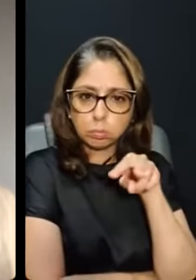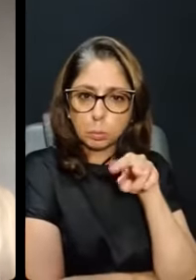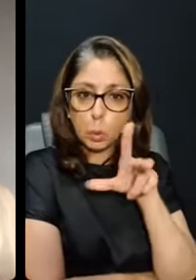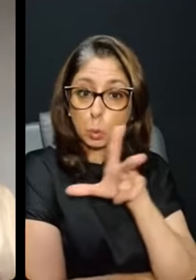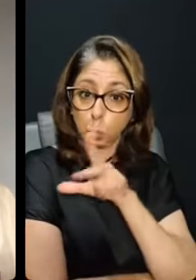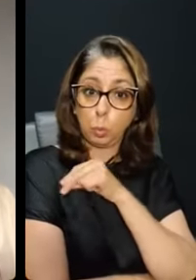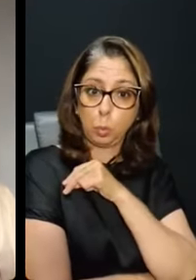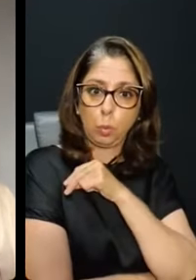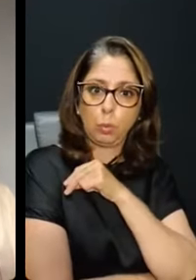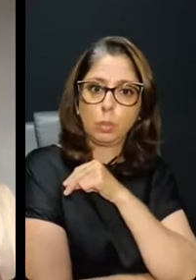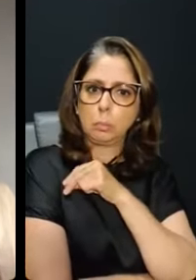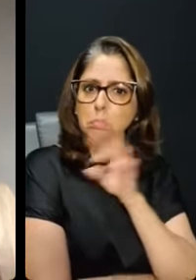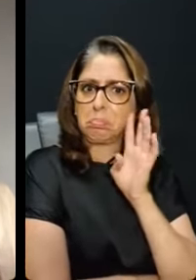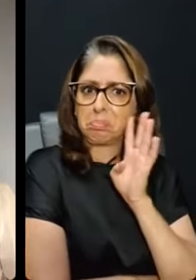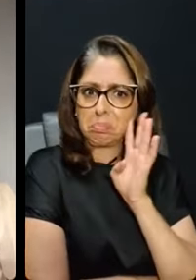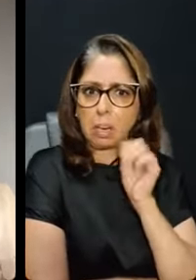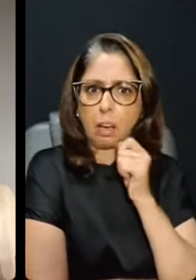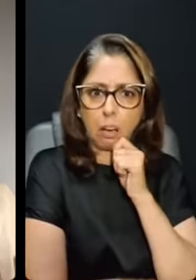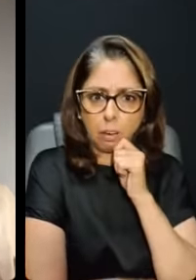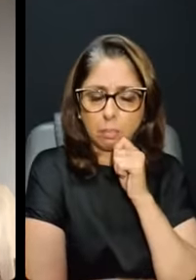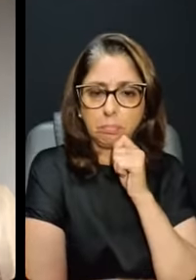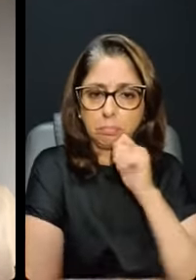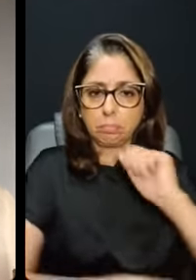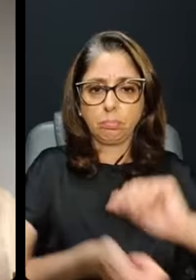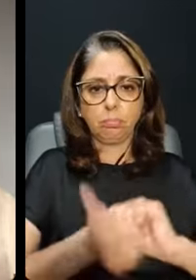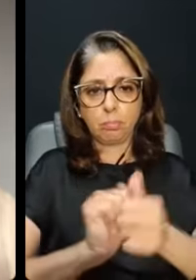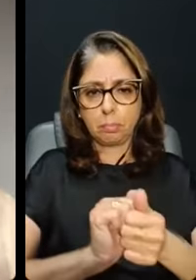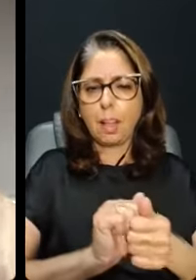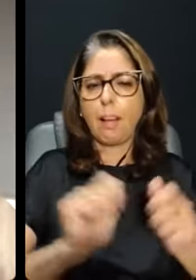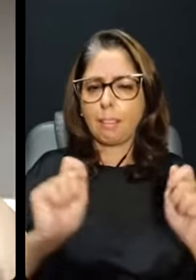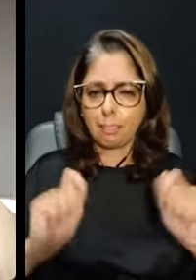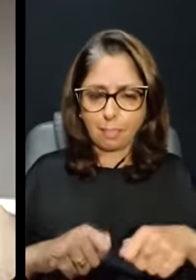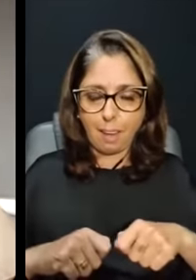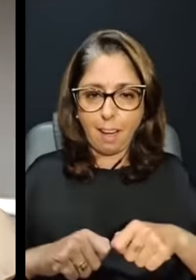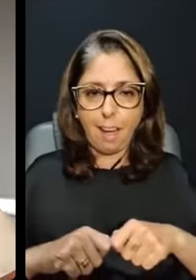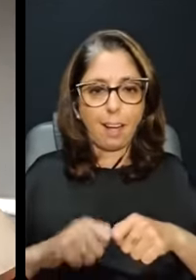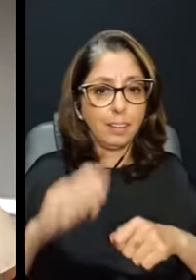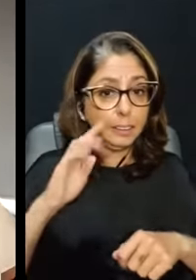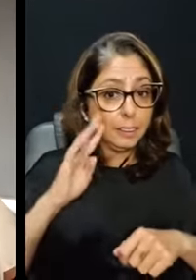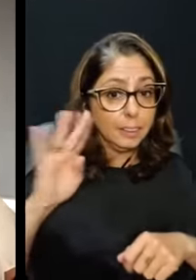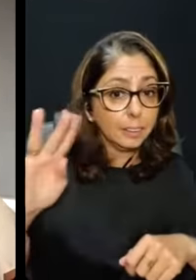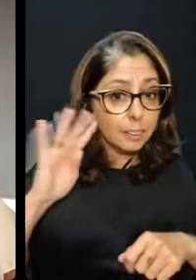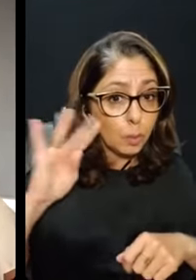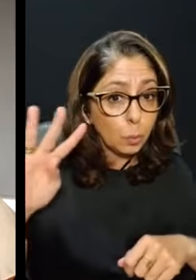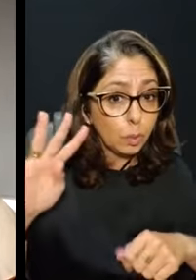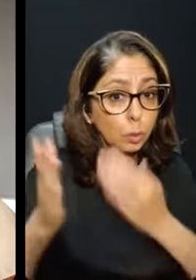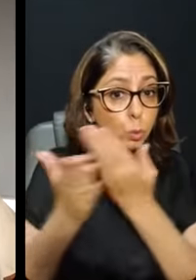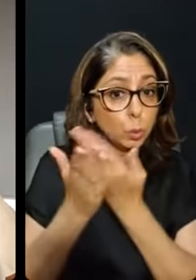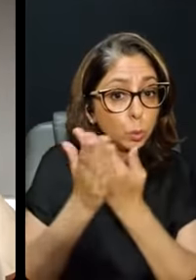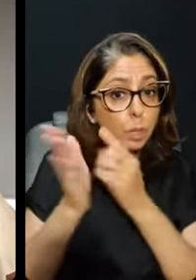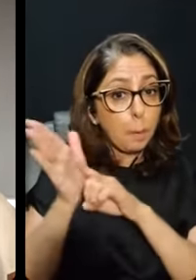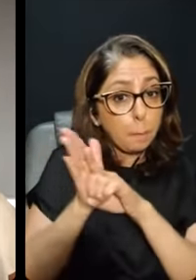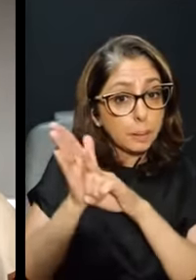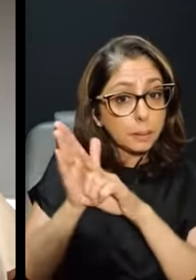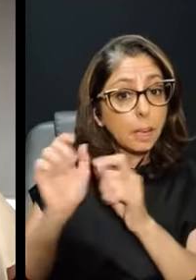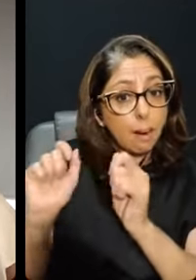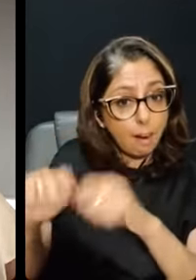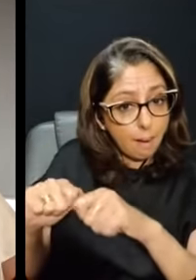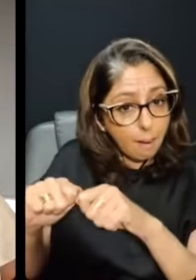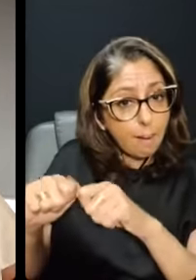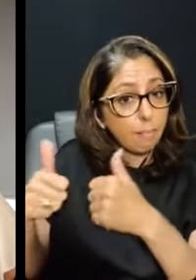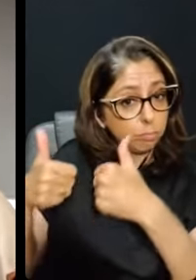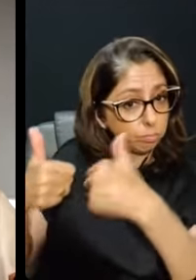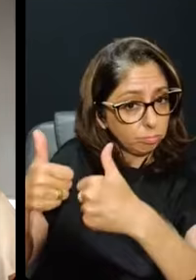teoria, porque eu acredito que a teoria, as fórmulas prontas, elas são muito bacanas, no sentido de que